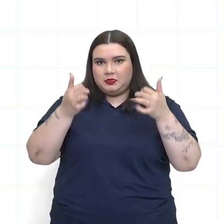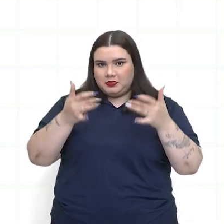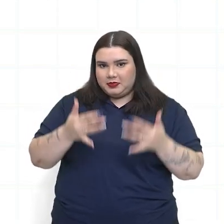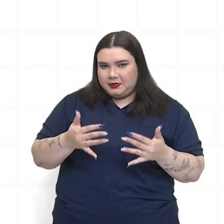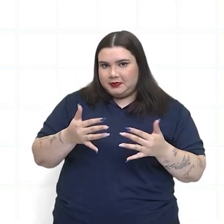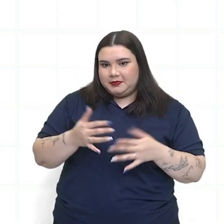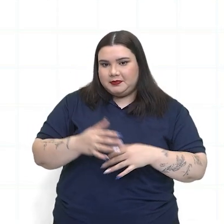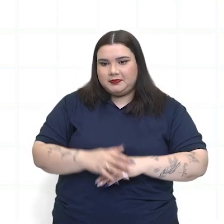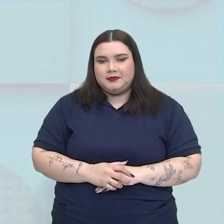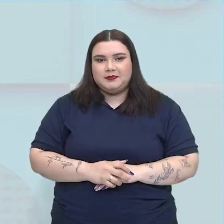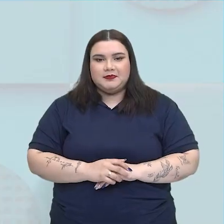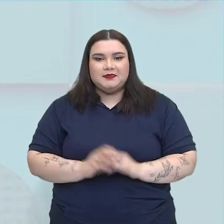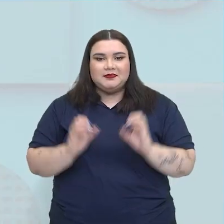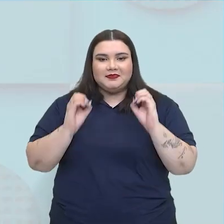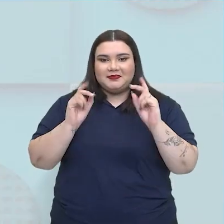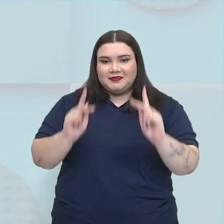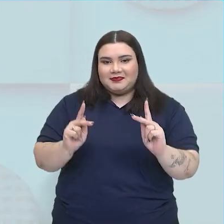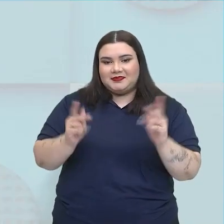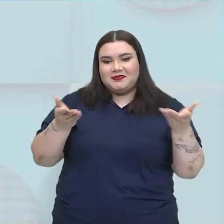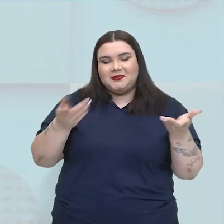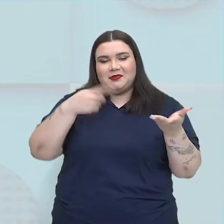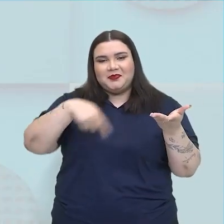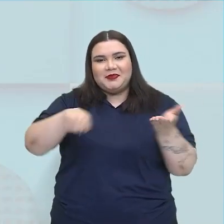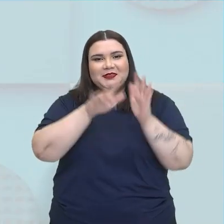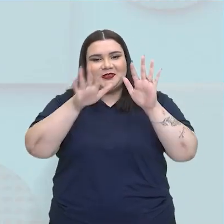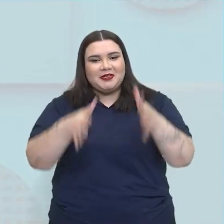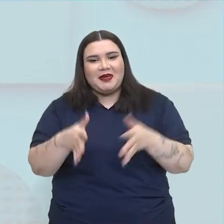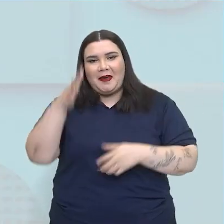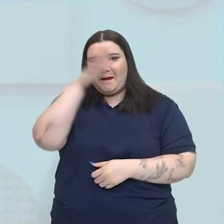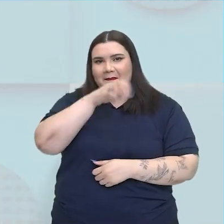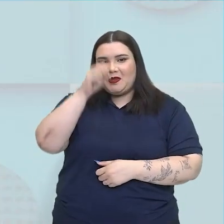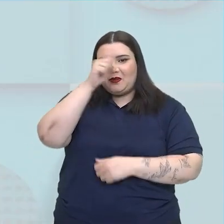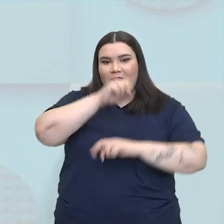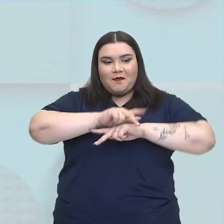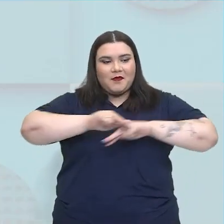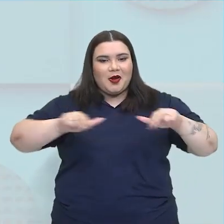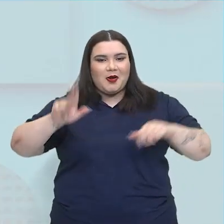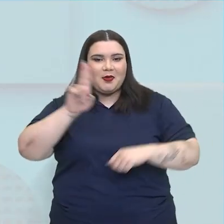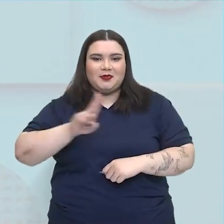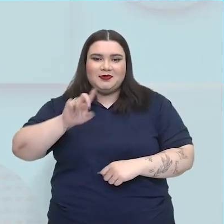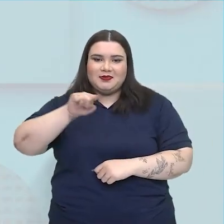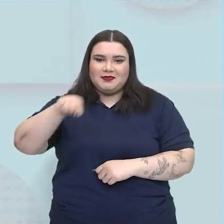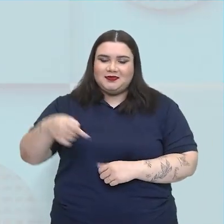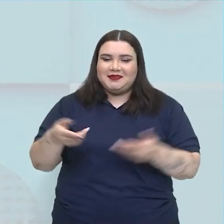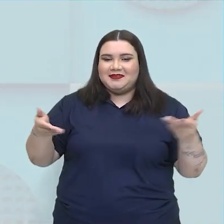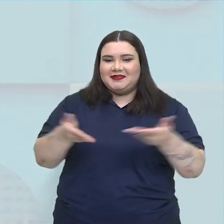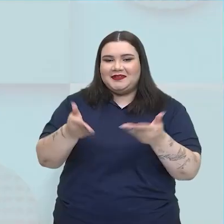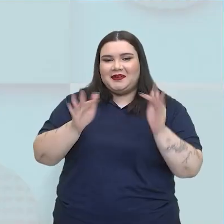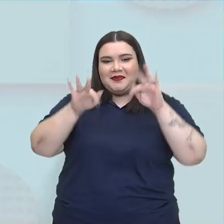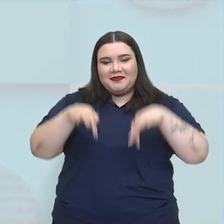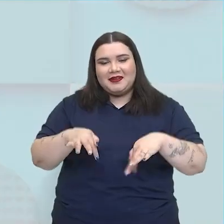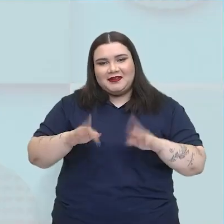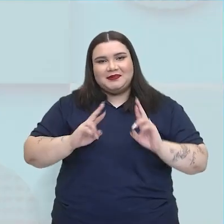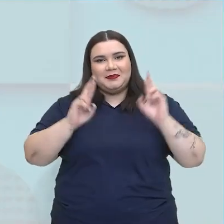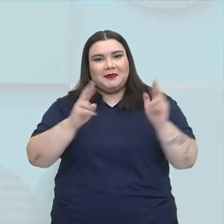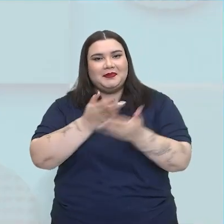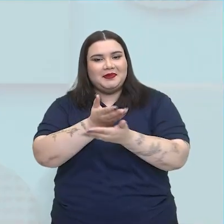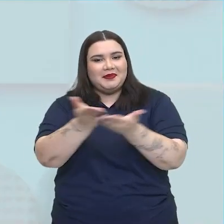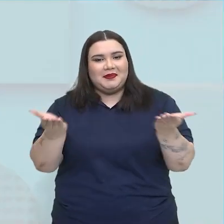dizer. Muito bem, agora que você aprendeu sobre os vários usos da vírgula, nós finalizamos aqui, espero